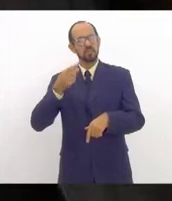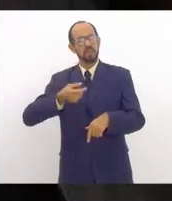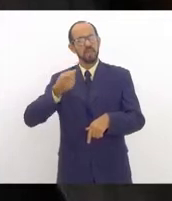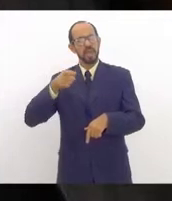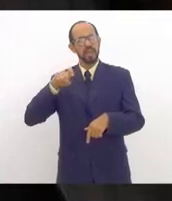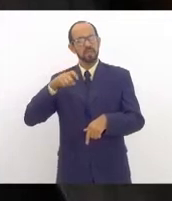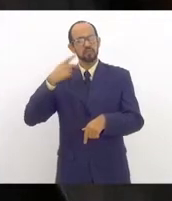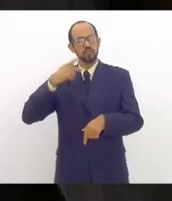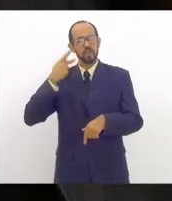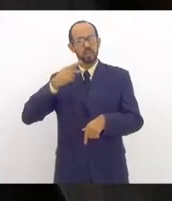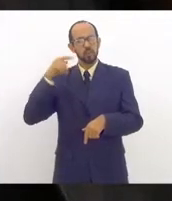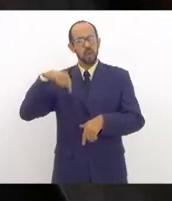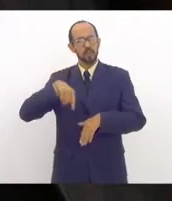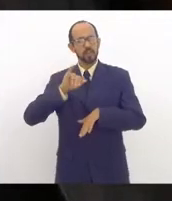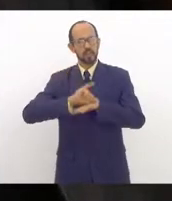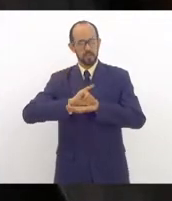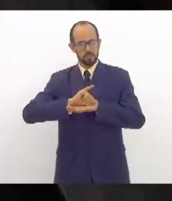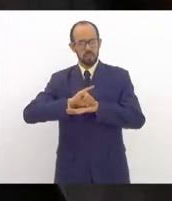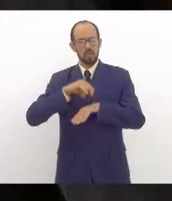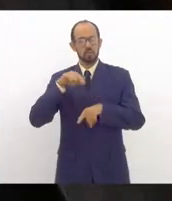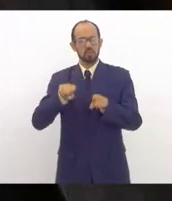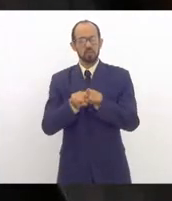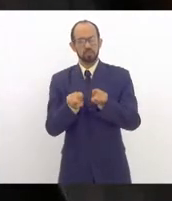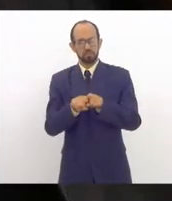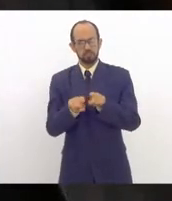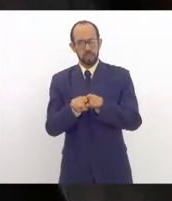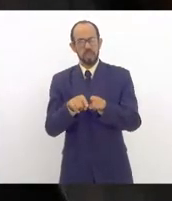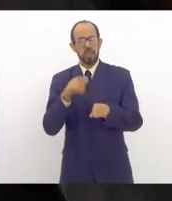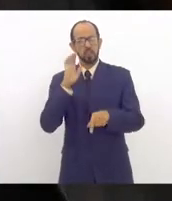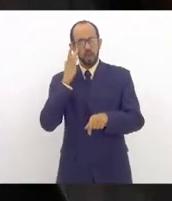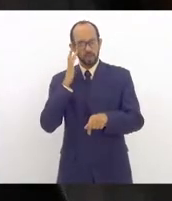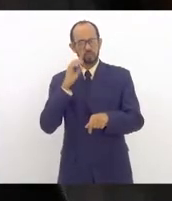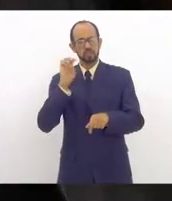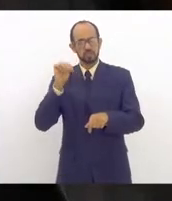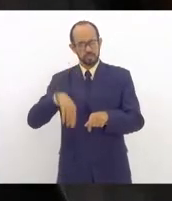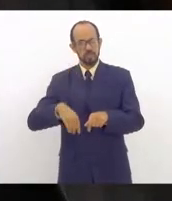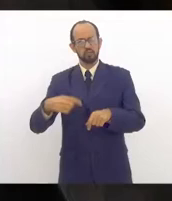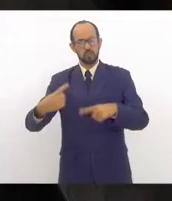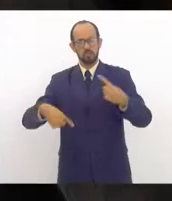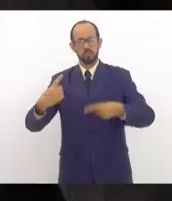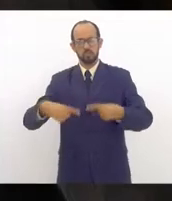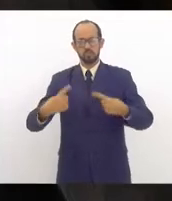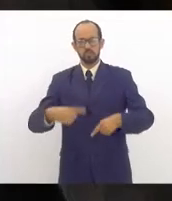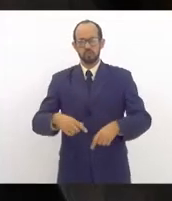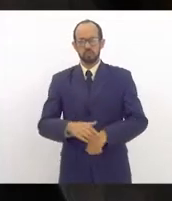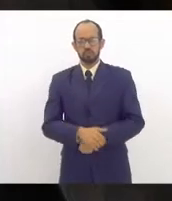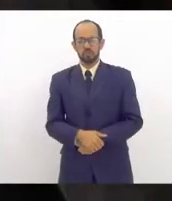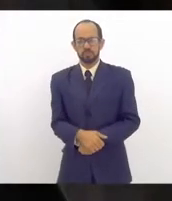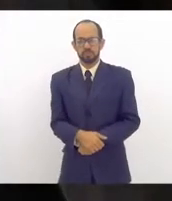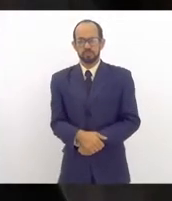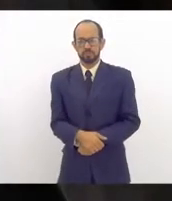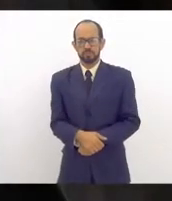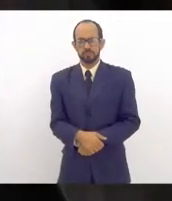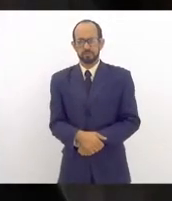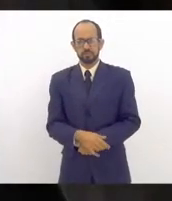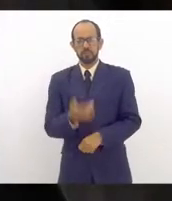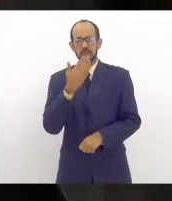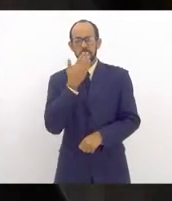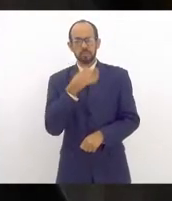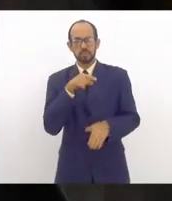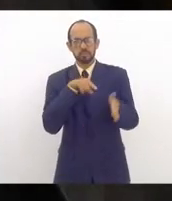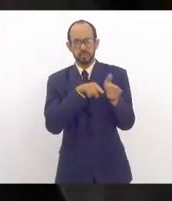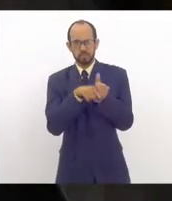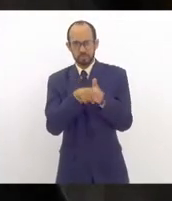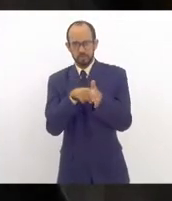na capital Erasmo Carlos Eu acho que ele foi político acho que foi mas vou pedir para